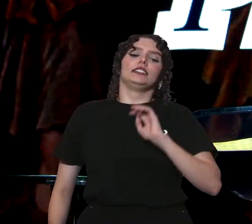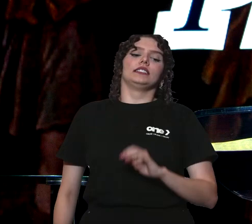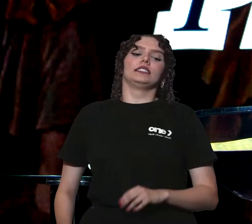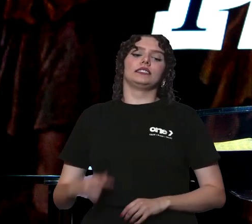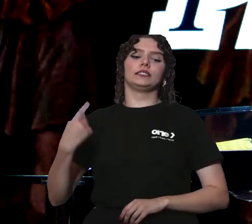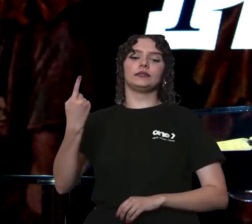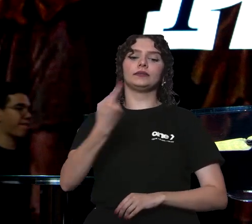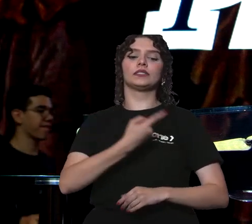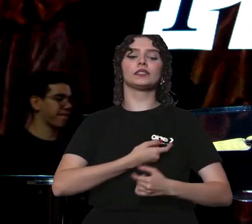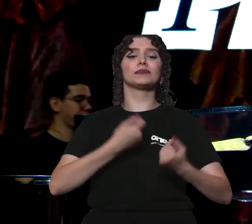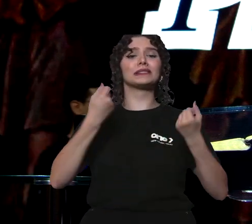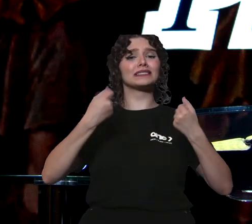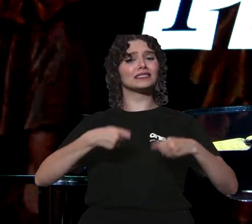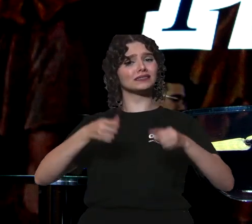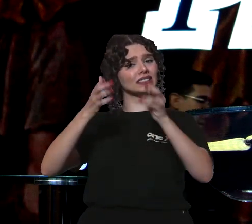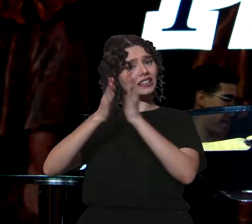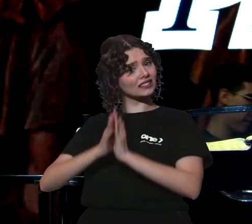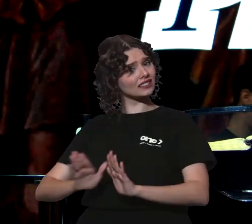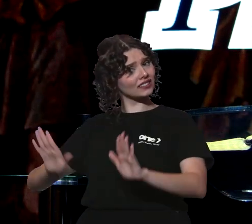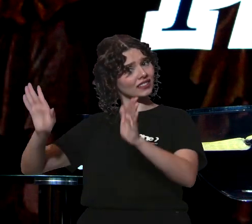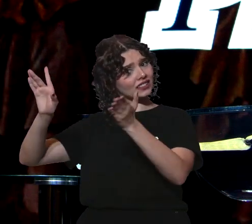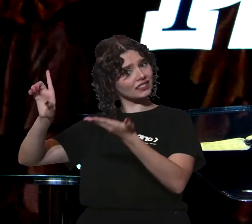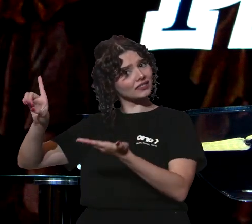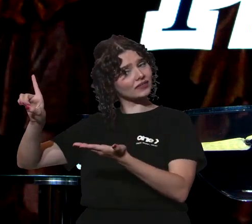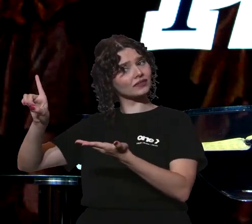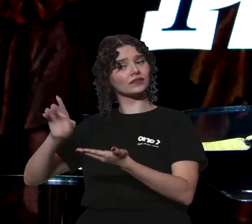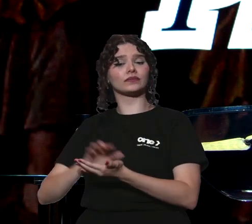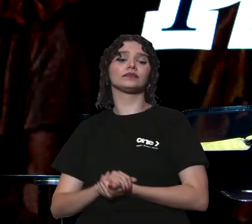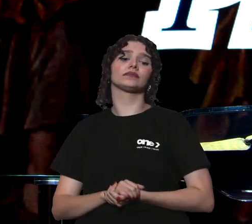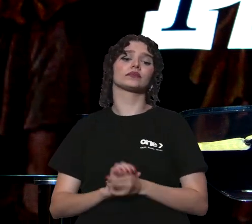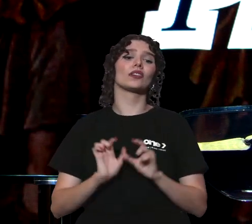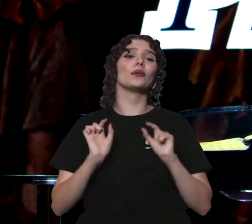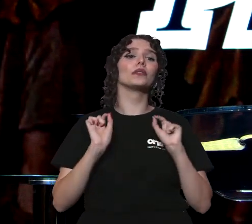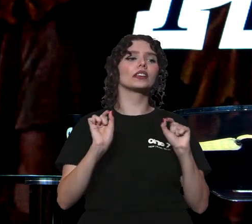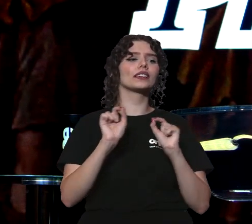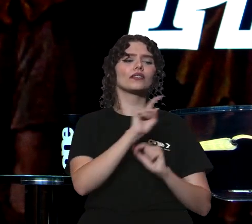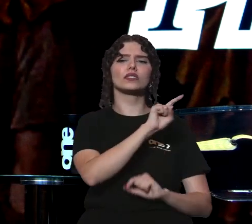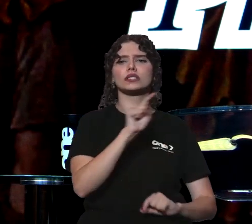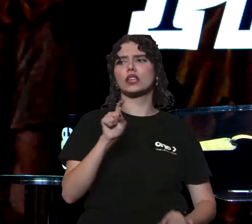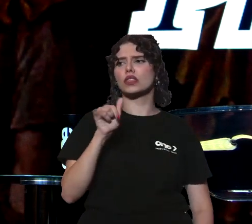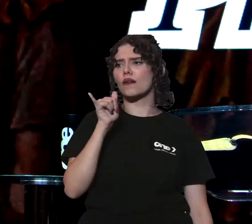Nós temos que adorar a Deus. O que está saindo da tua boca?